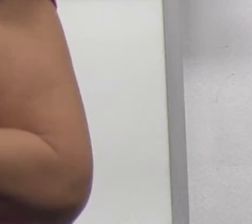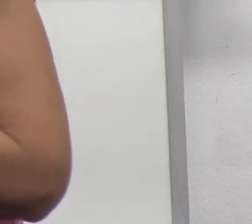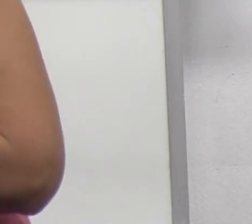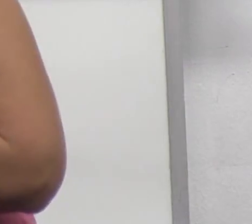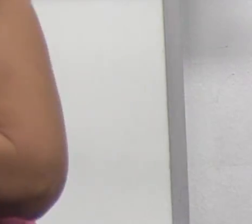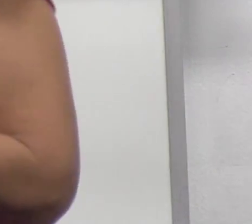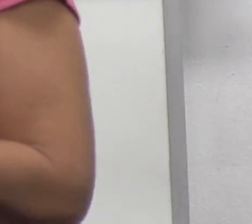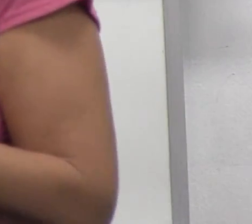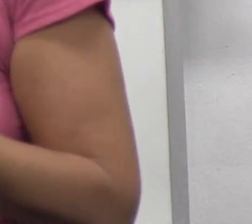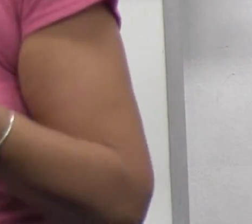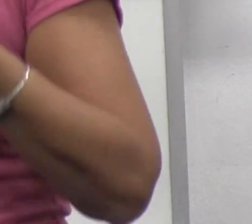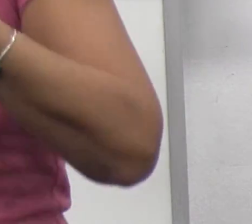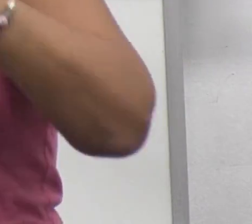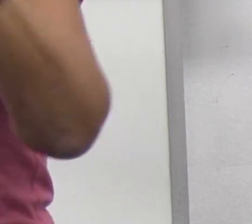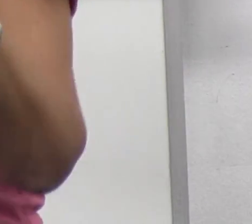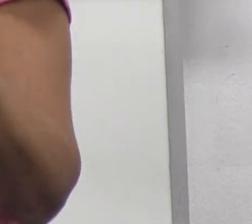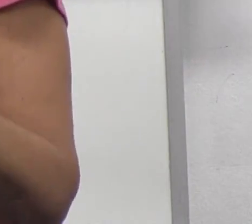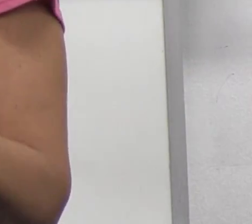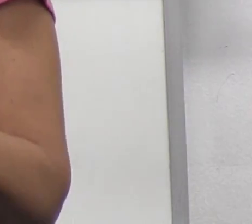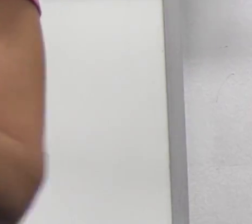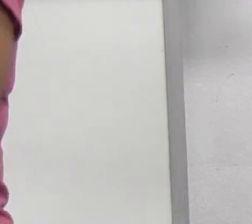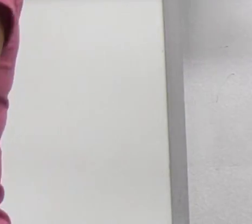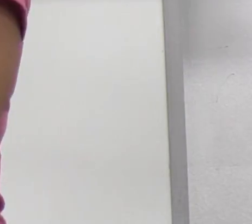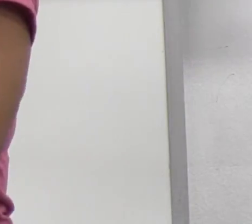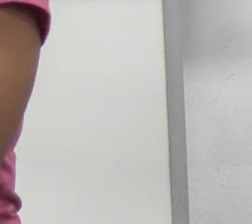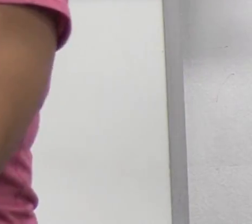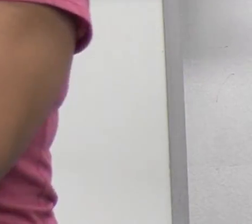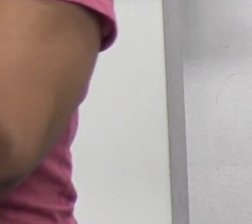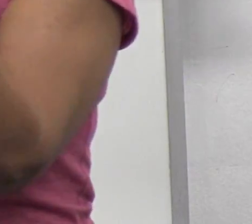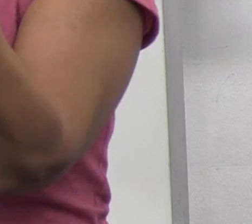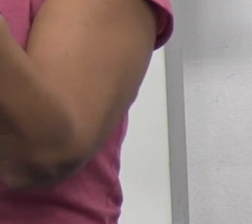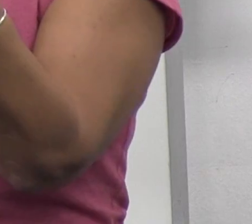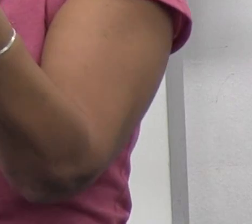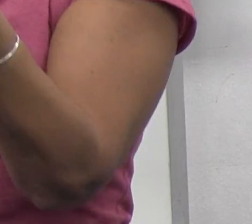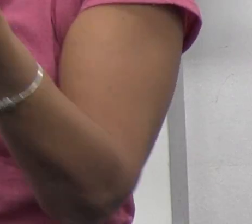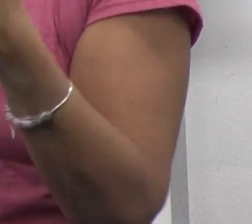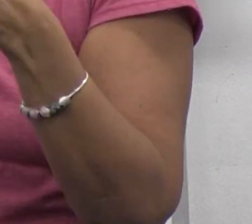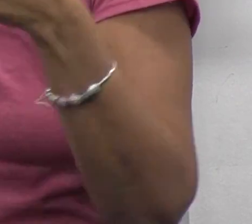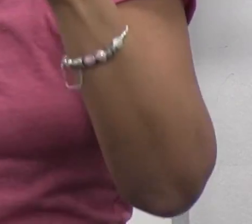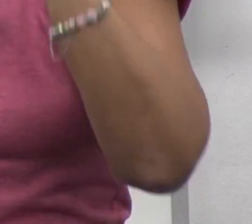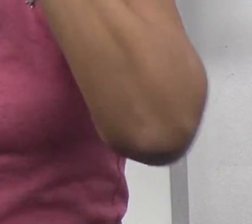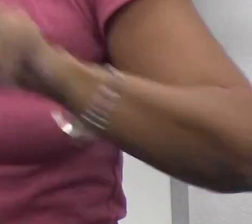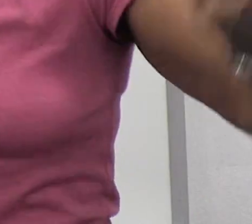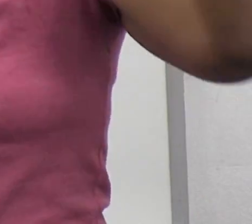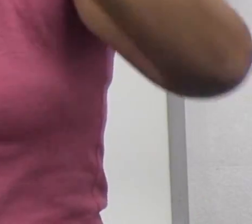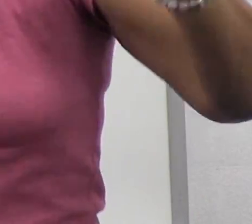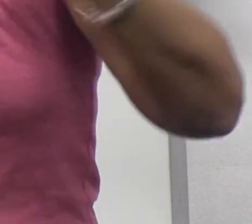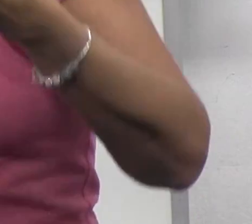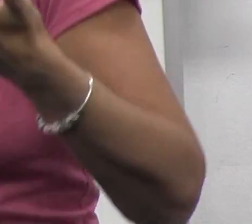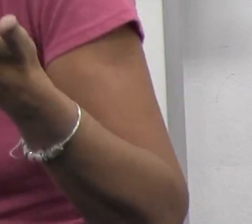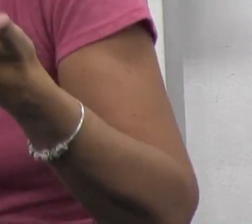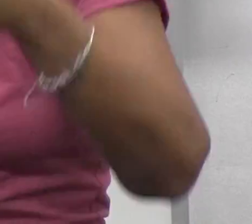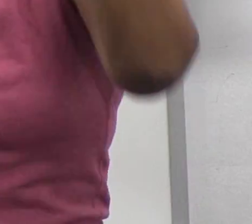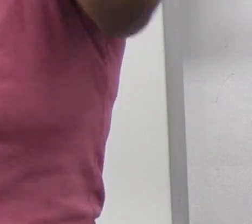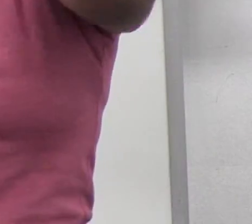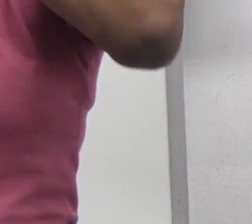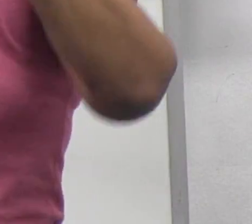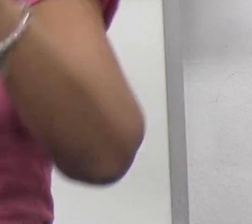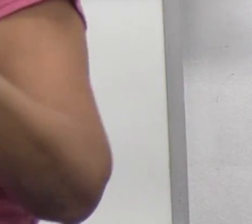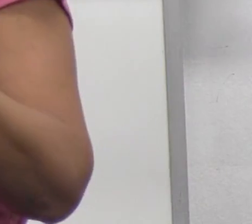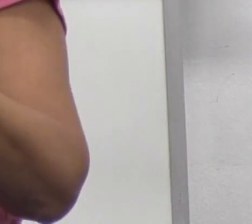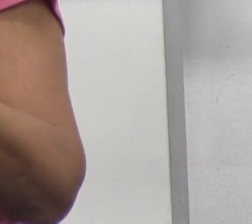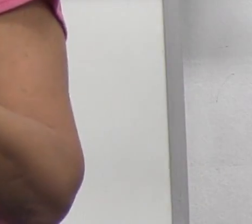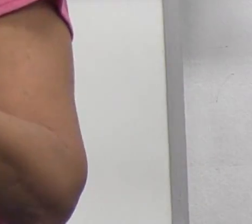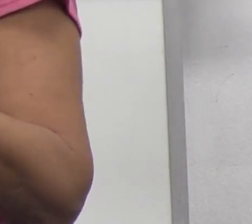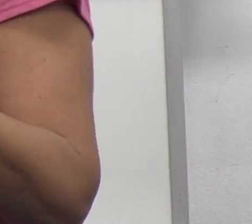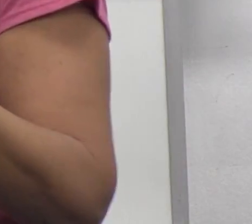L2. Então, quando o aluno é oralizado, implantado, não, eu quero saber como que ele vai adquirir o processo de escrita,